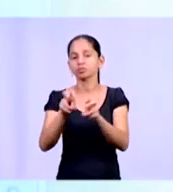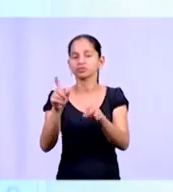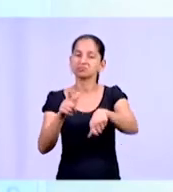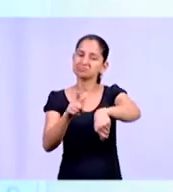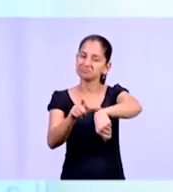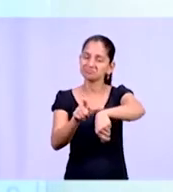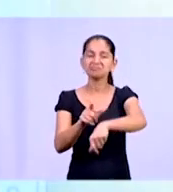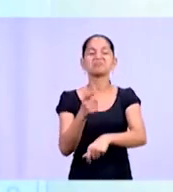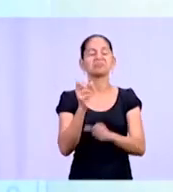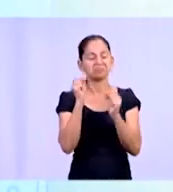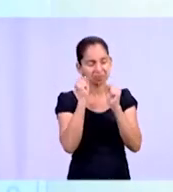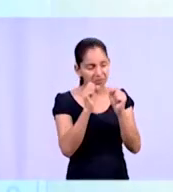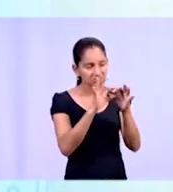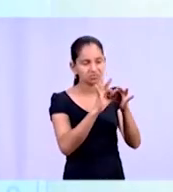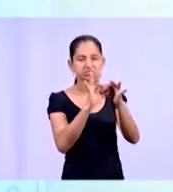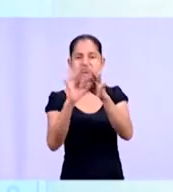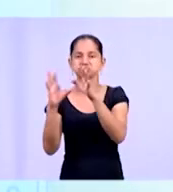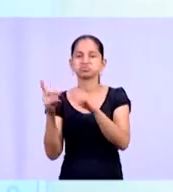Samsung, da LG,